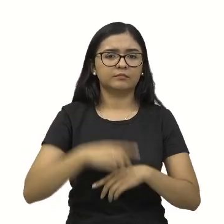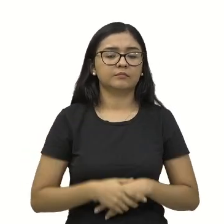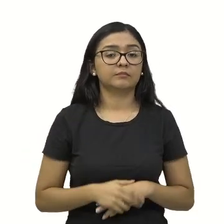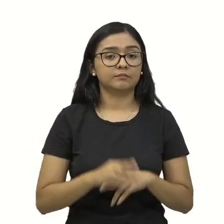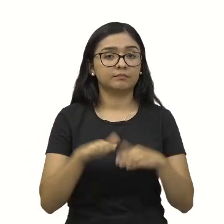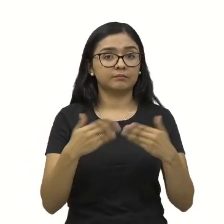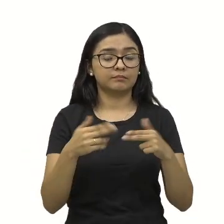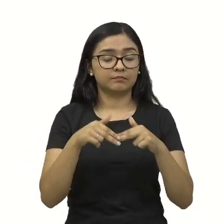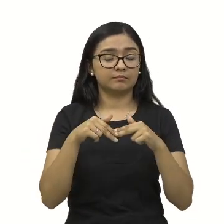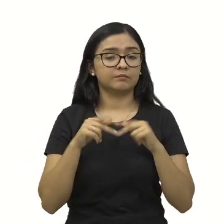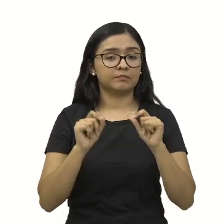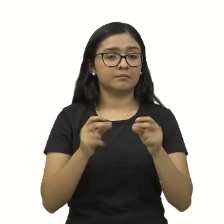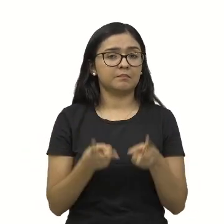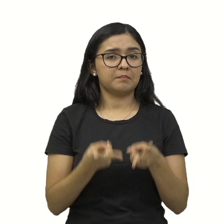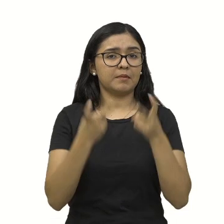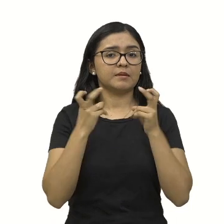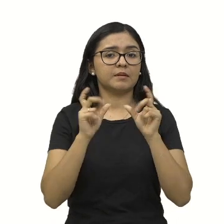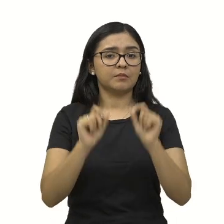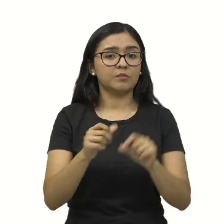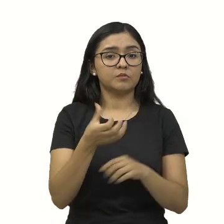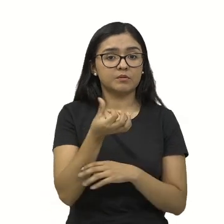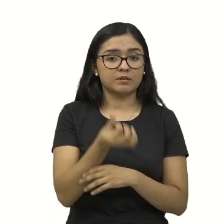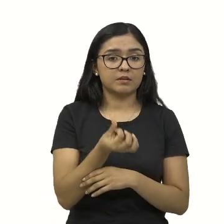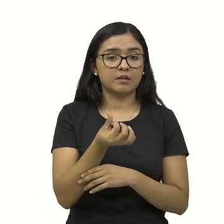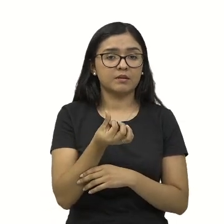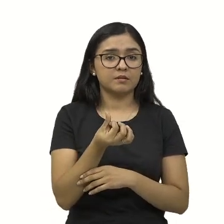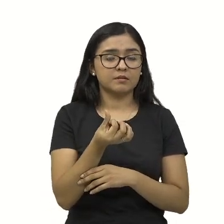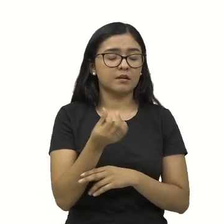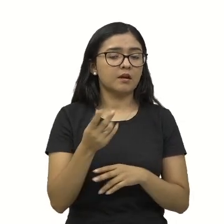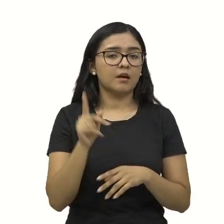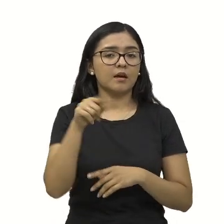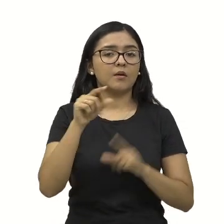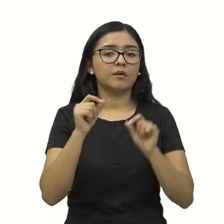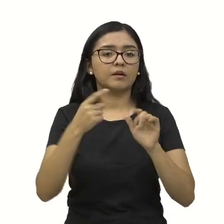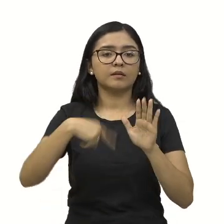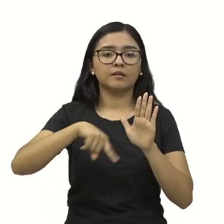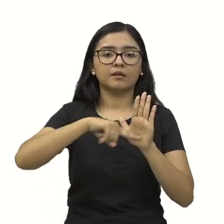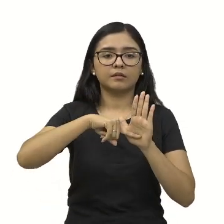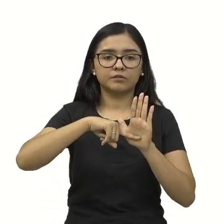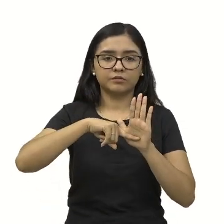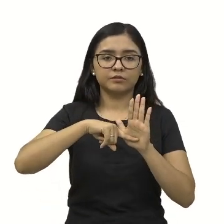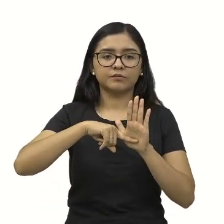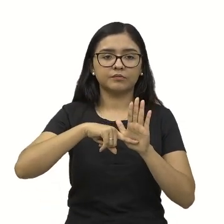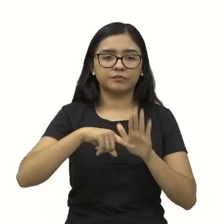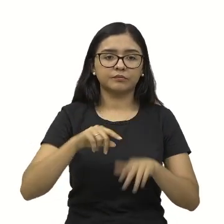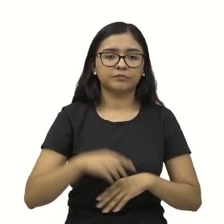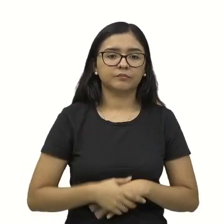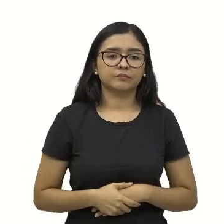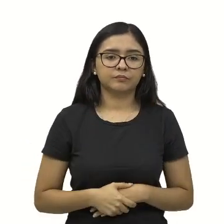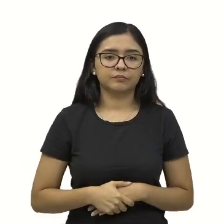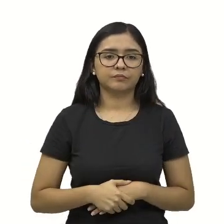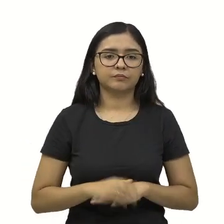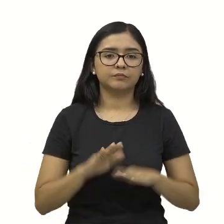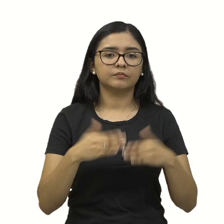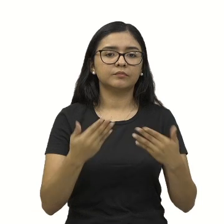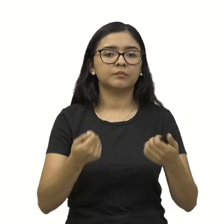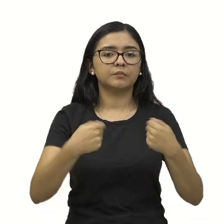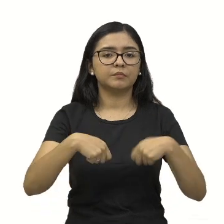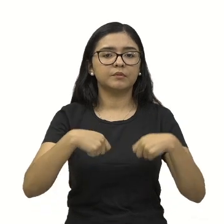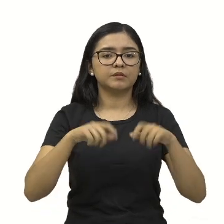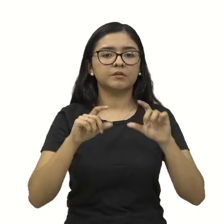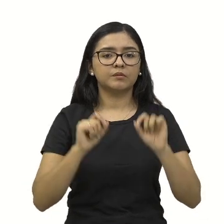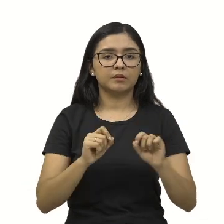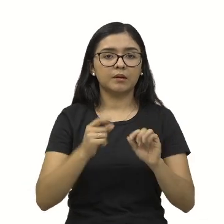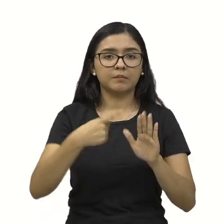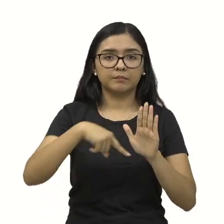é, só que veja que o 6, ele é negativo, né? Então, obrigatoriamente eu tenho que fazer uma